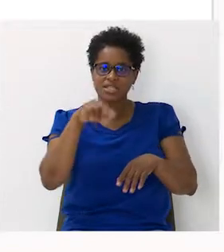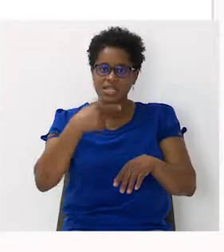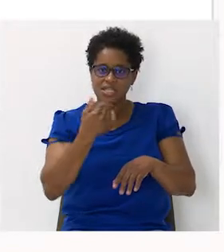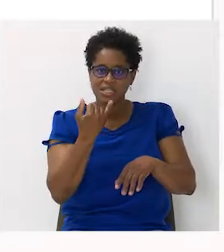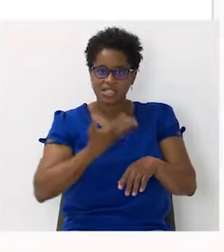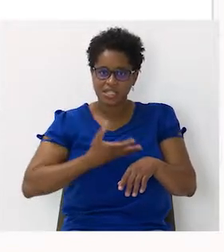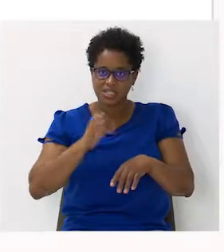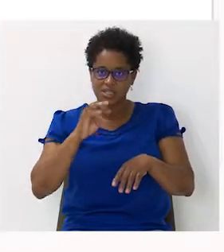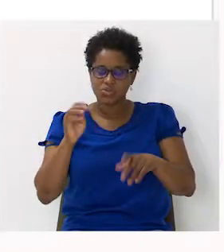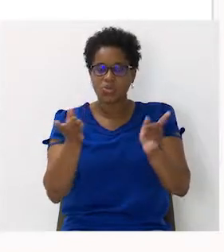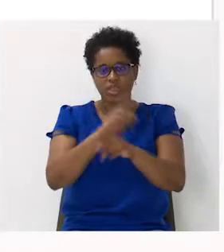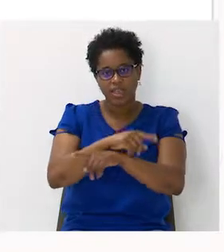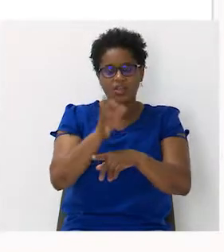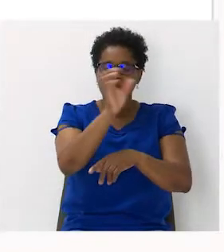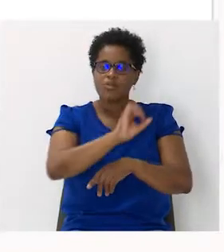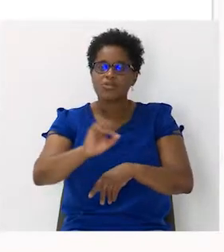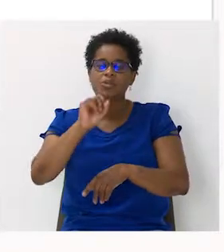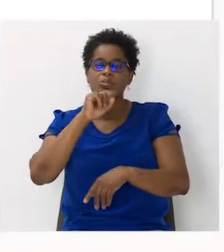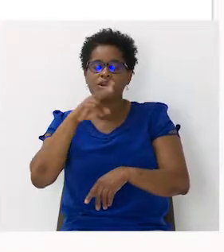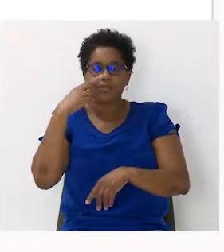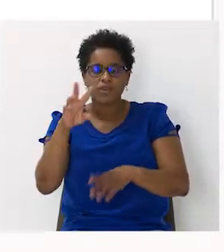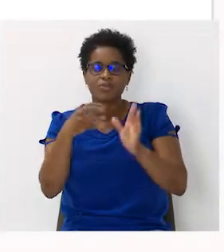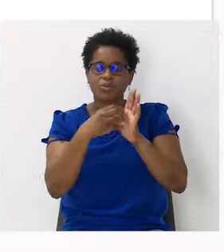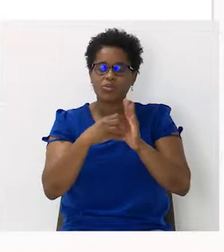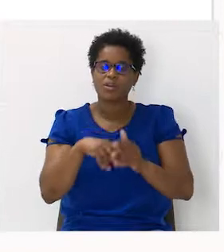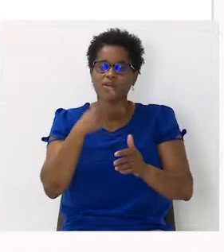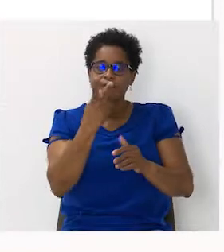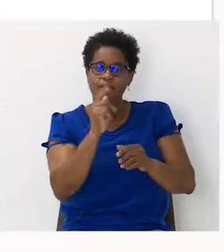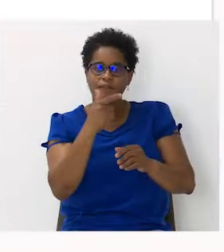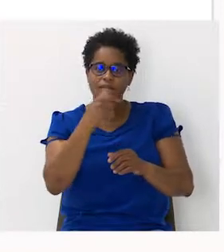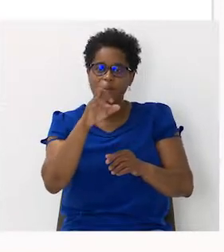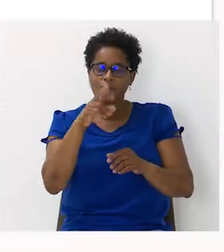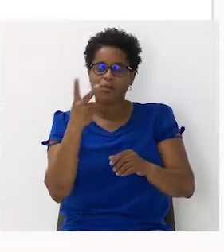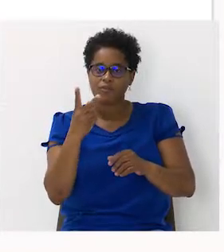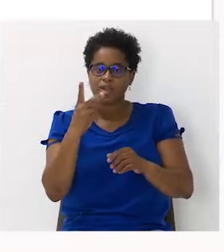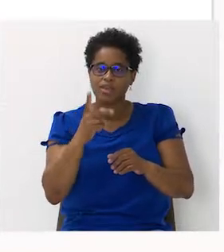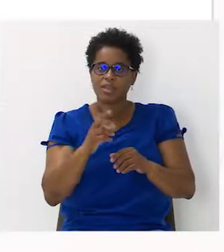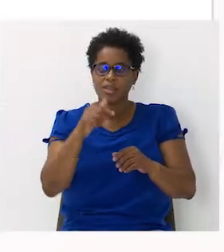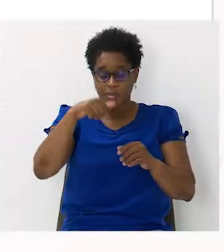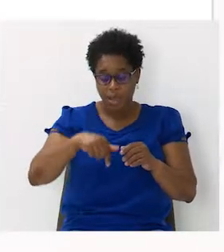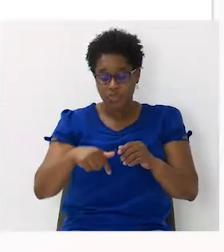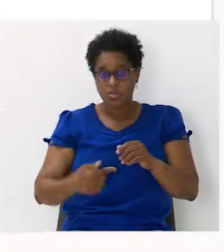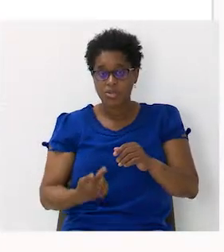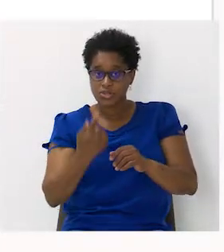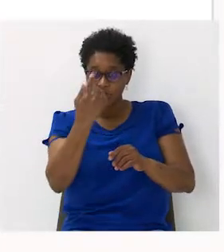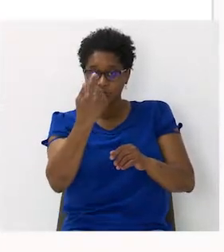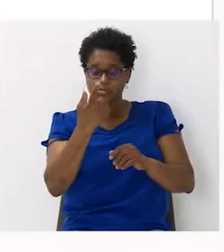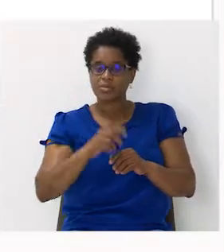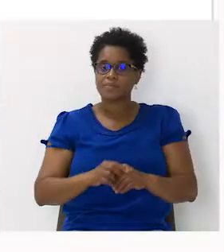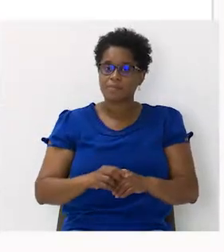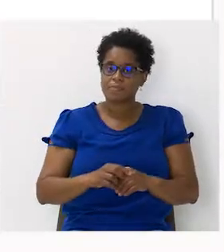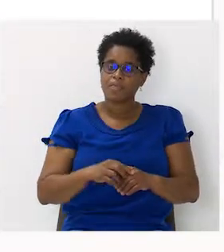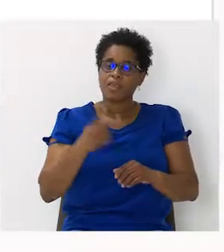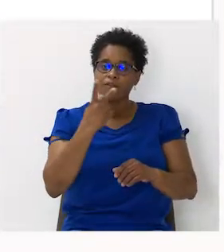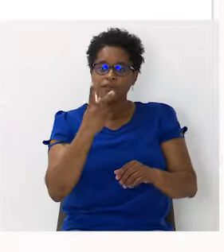ver na figura vetor V de baixo para cima e vetor menos